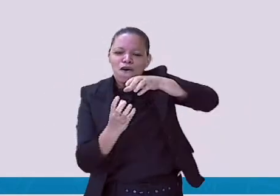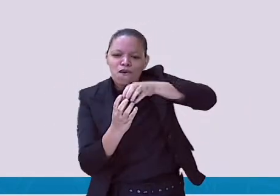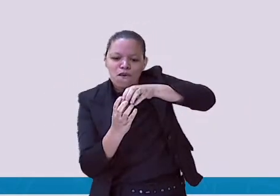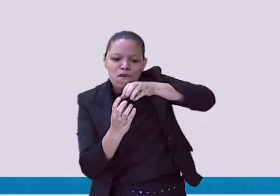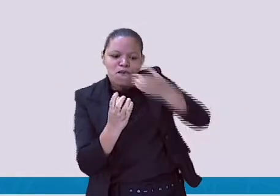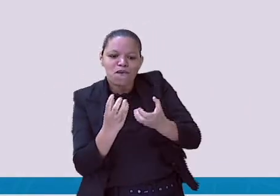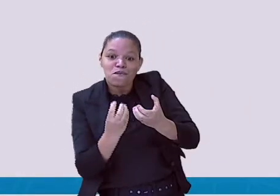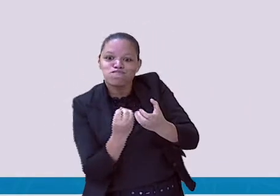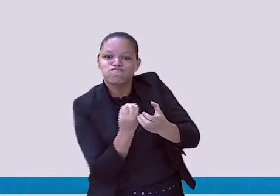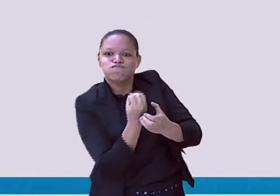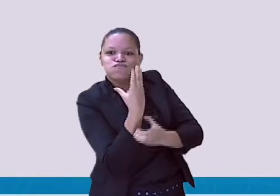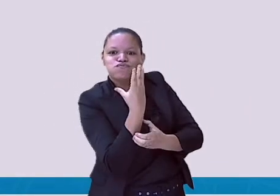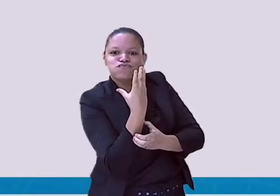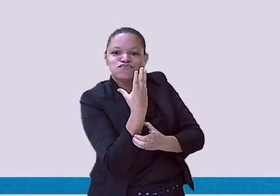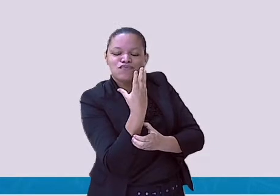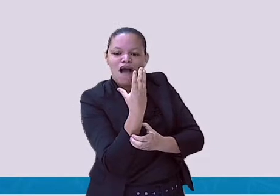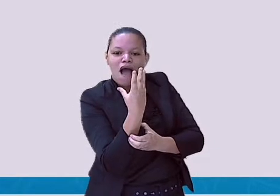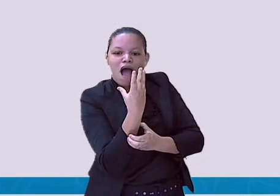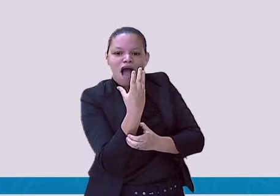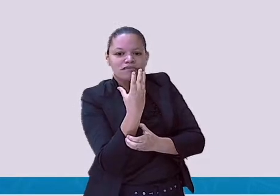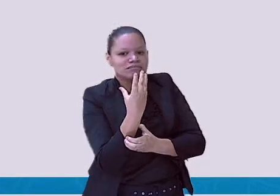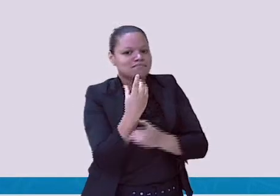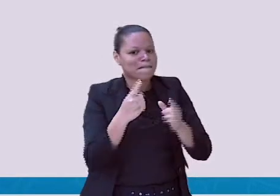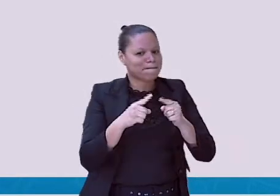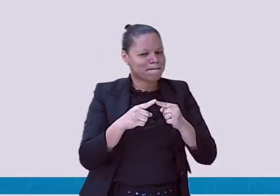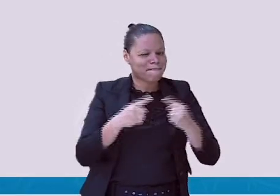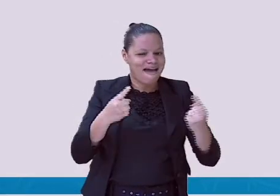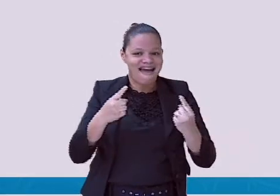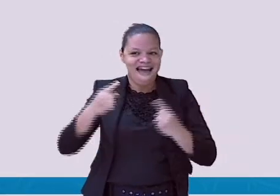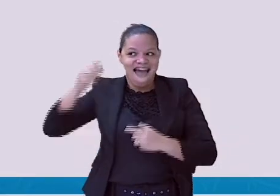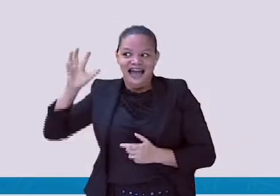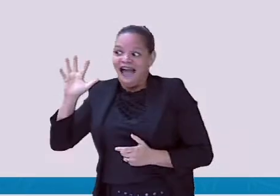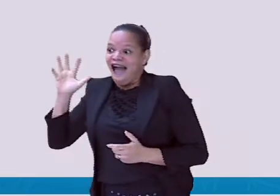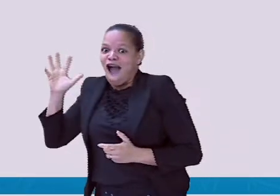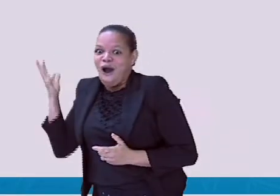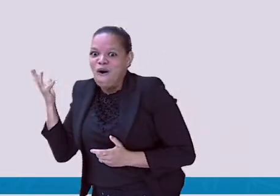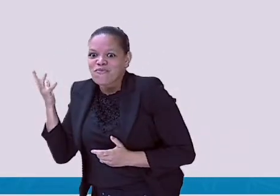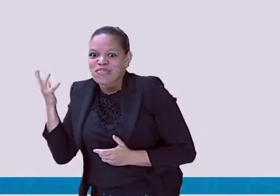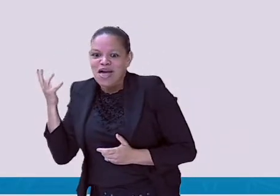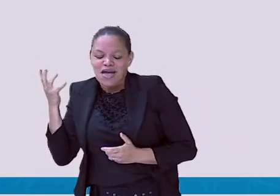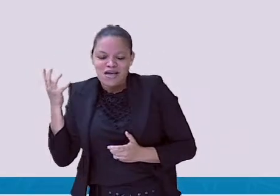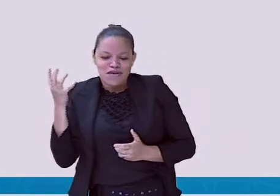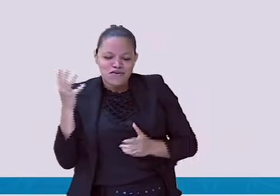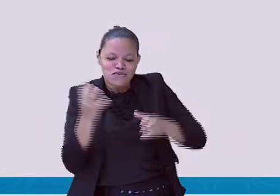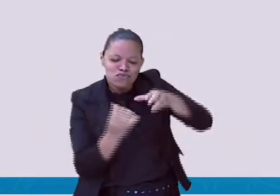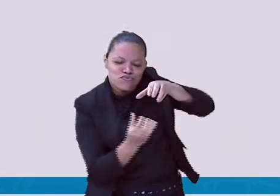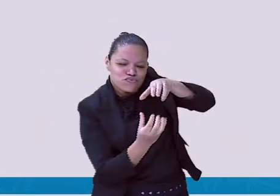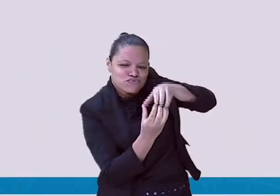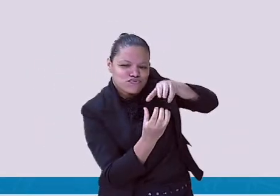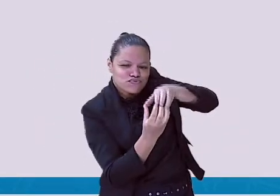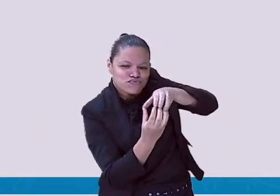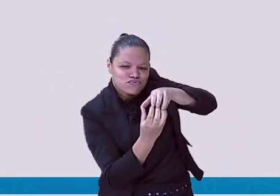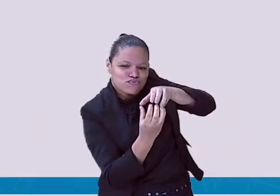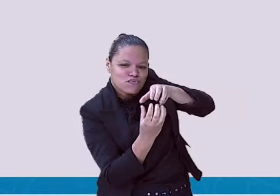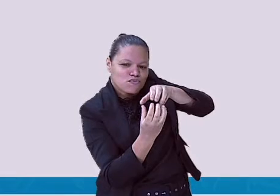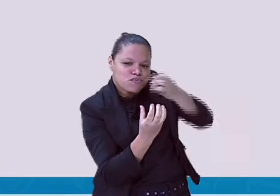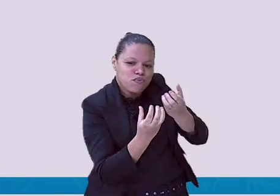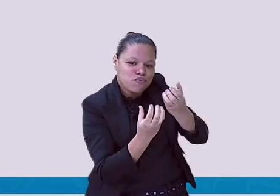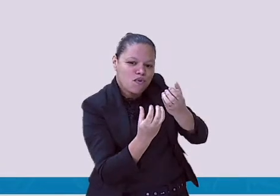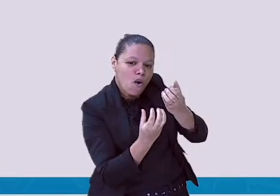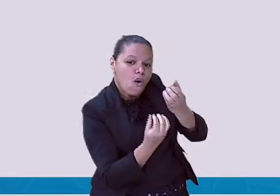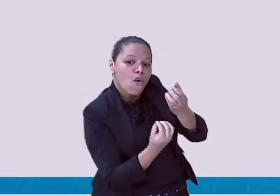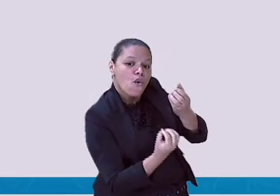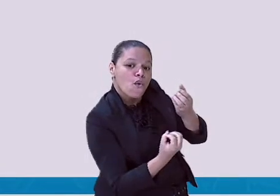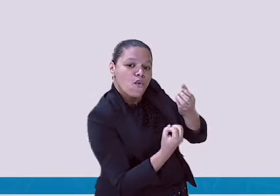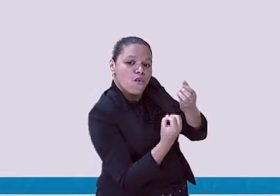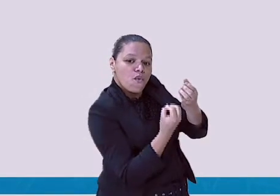acontecimento. Elas rasgam a casca do ovo e saem dos buracos. Uma